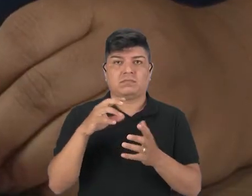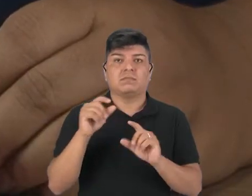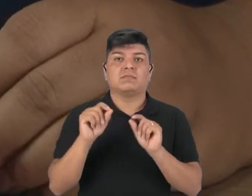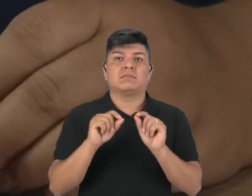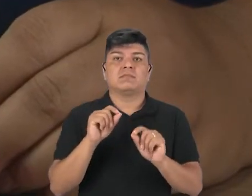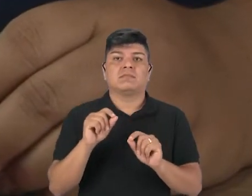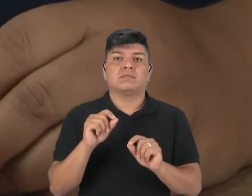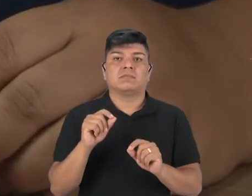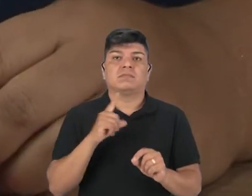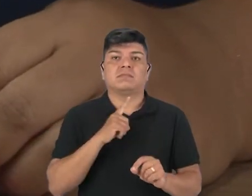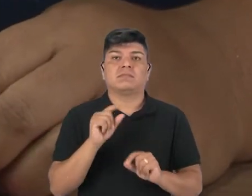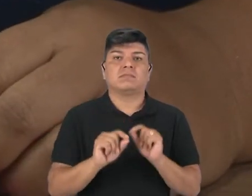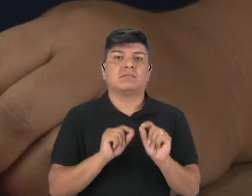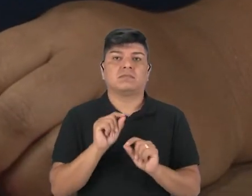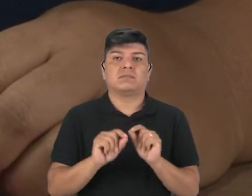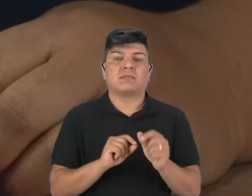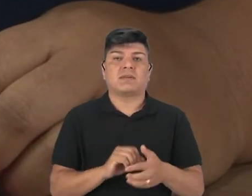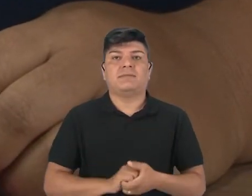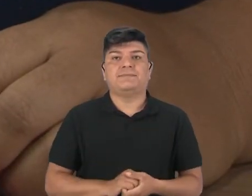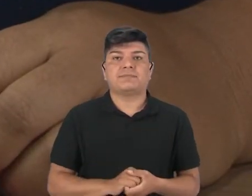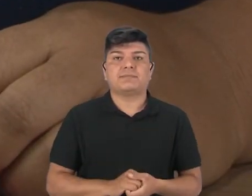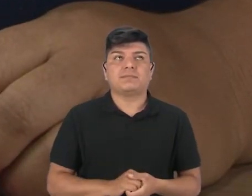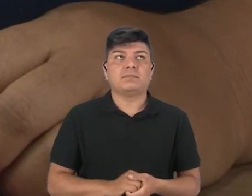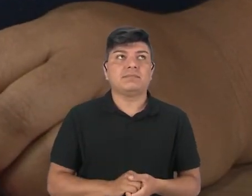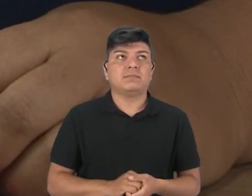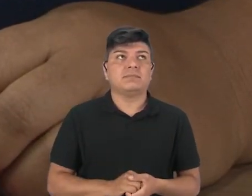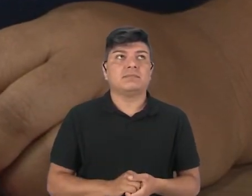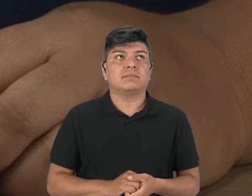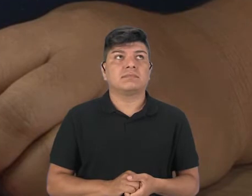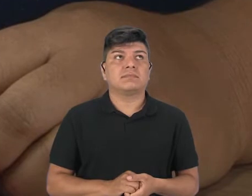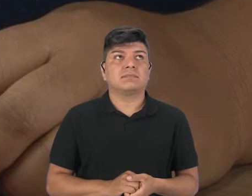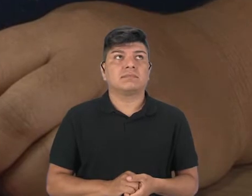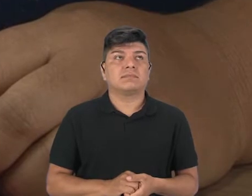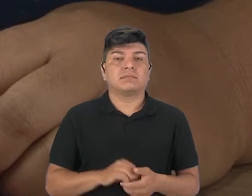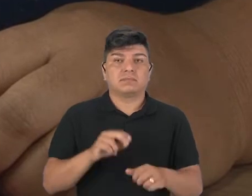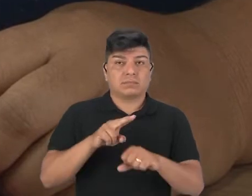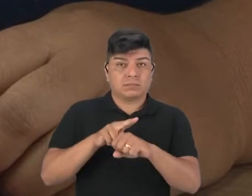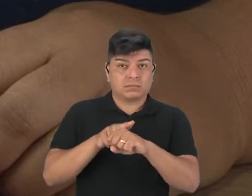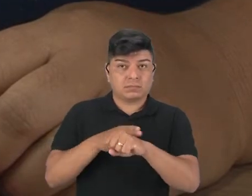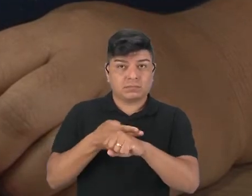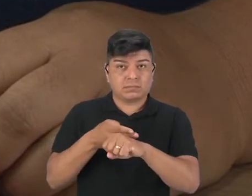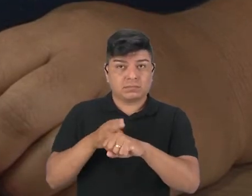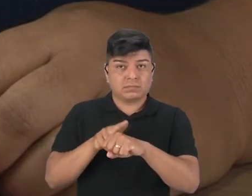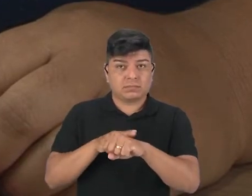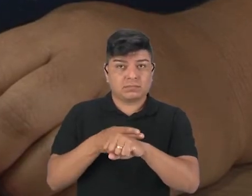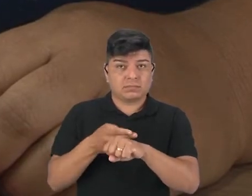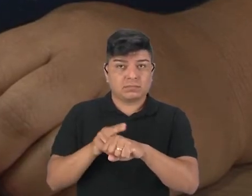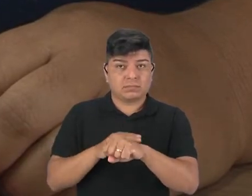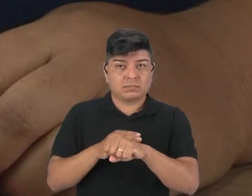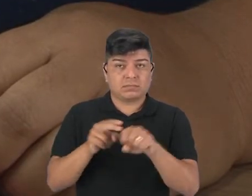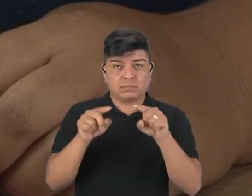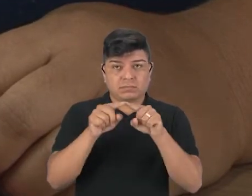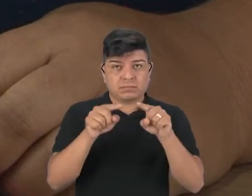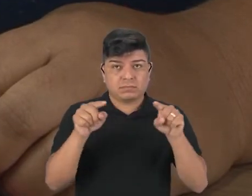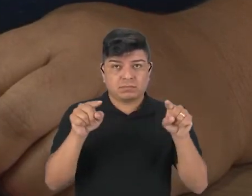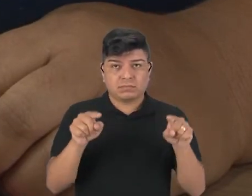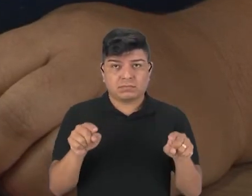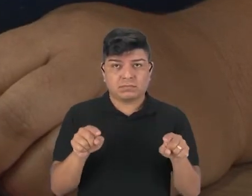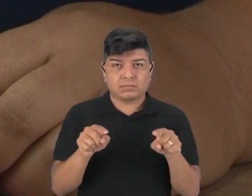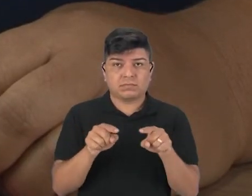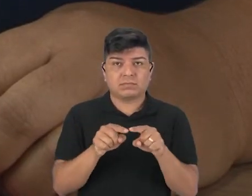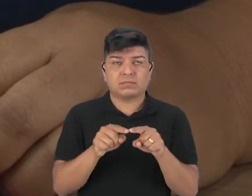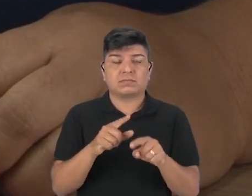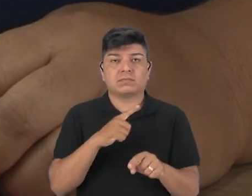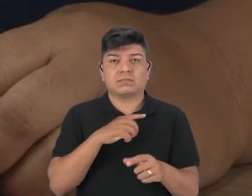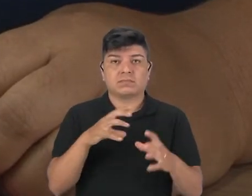aqui, vamos lá, nós temos aí uma barrinha de chocolate, né? Olha o formato dela.